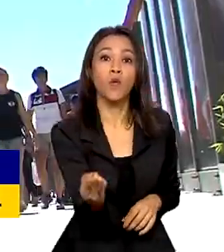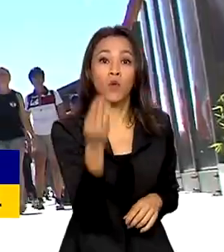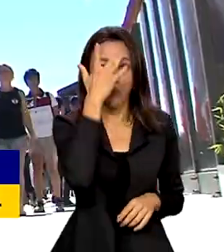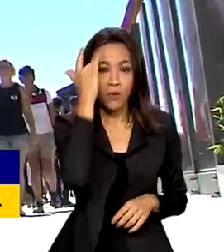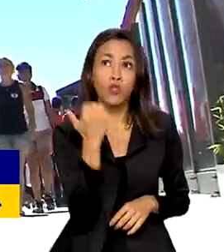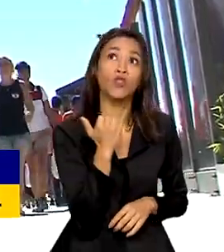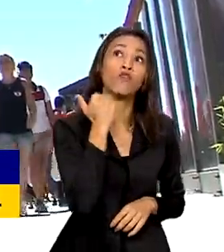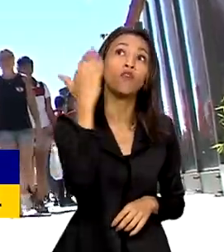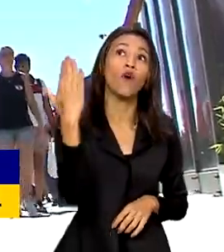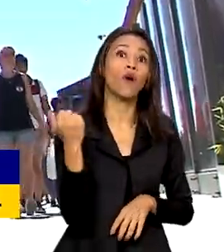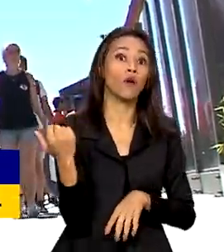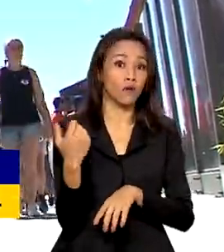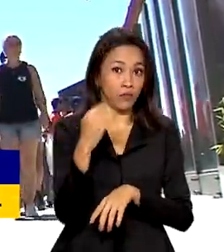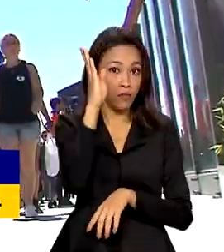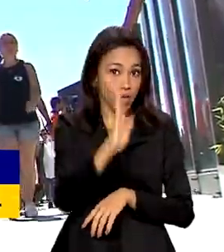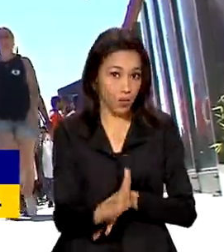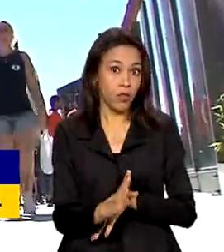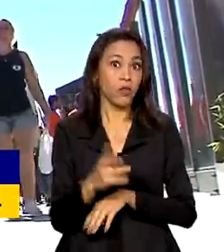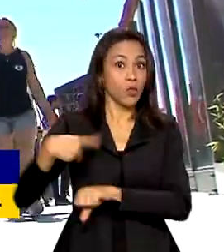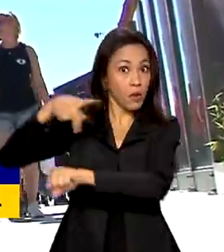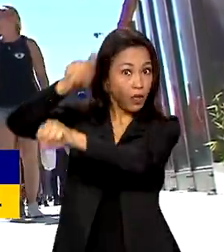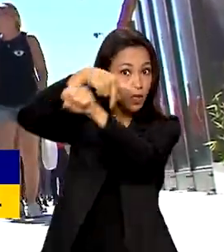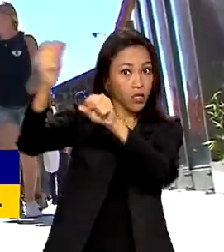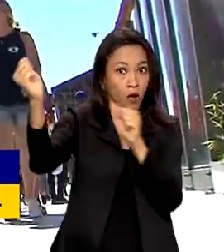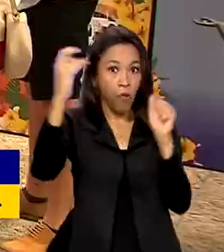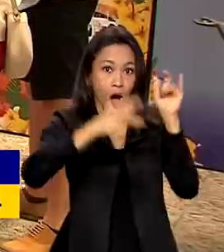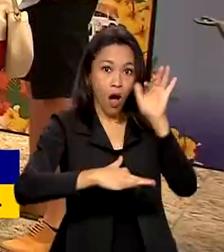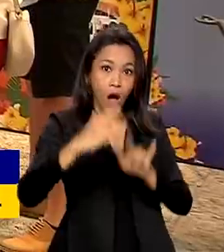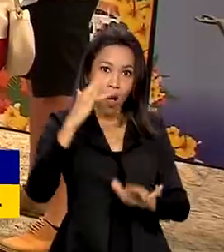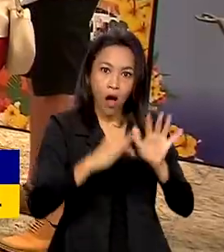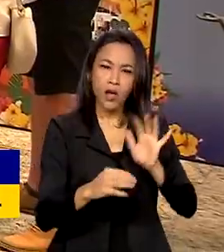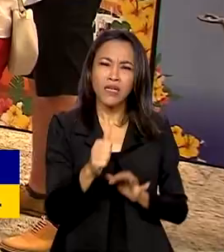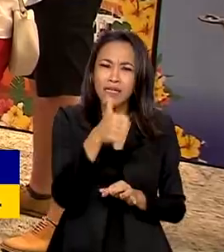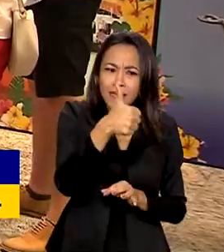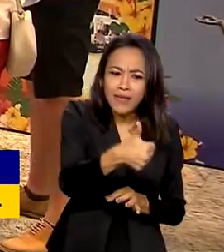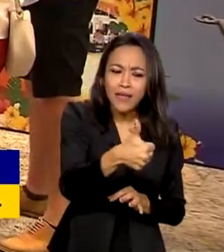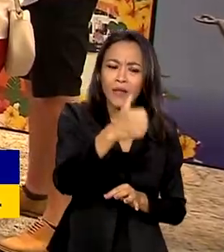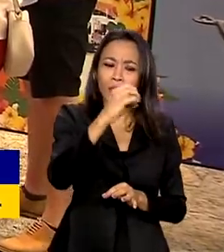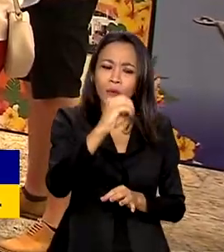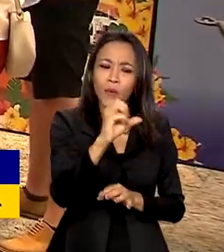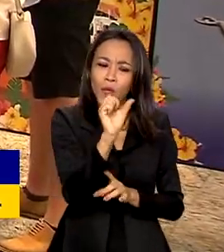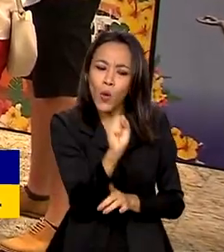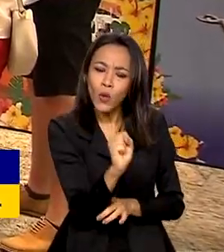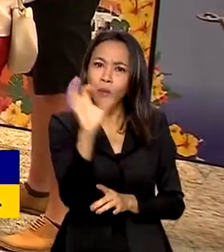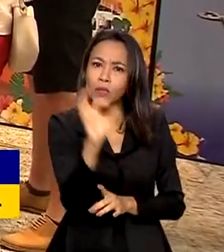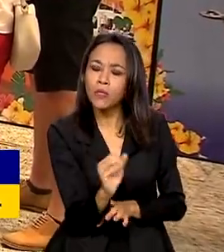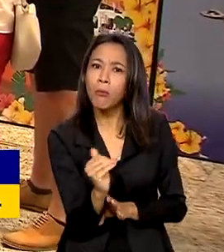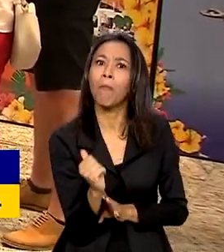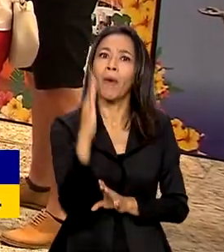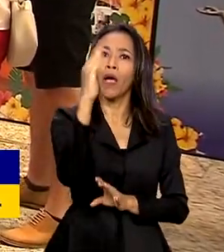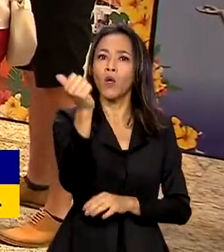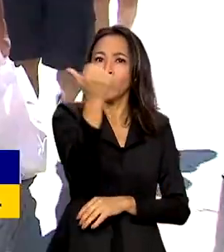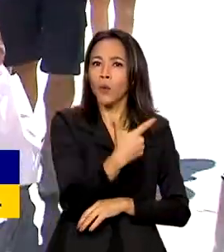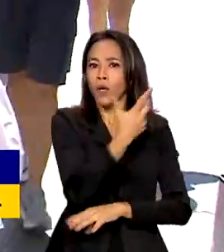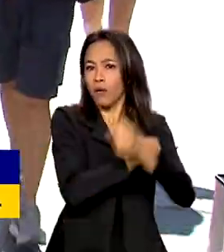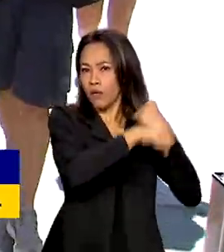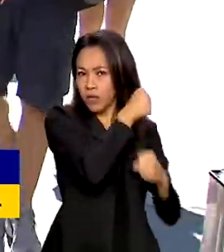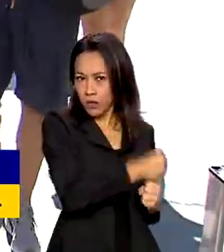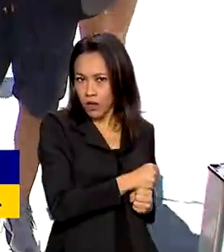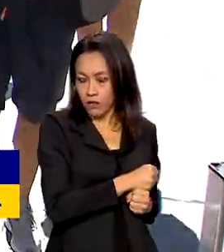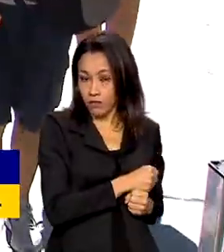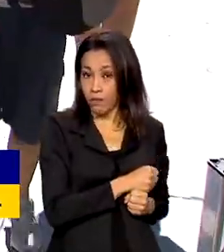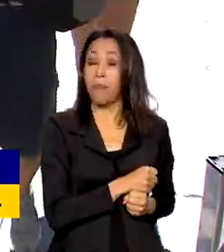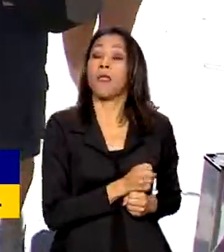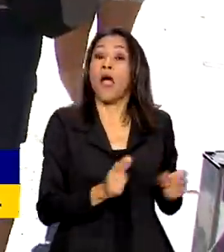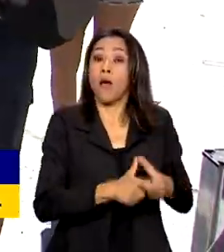internacionais, número 108% maior do que o registrado no mesmo período do ano passado. Grande